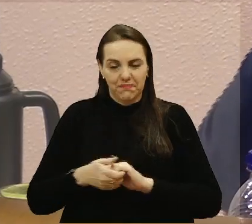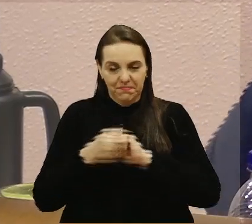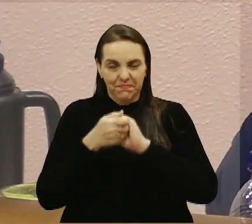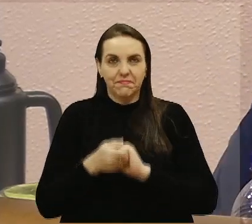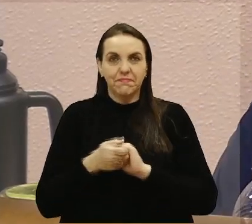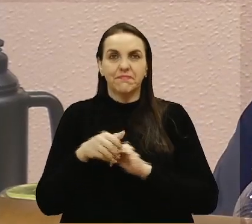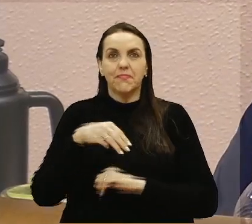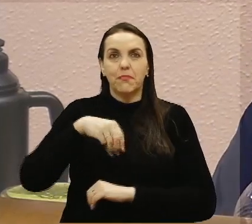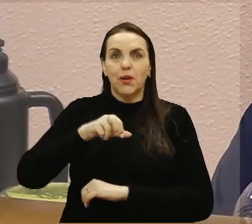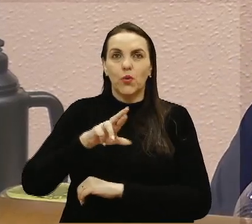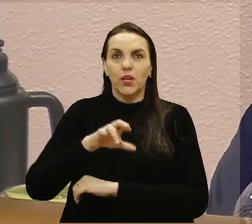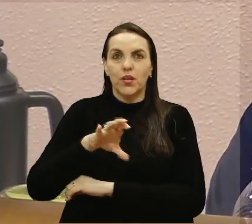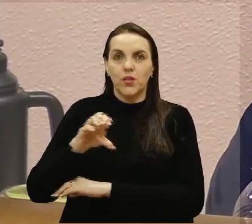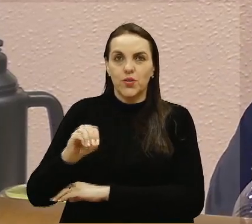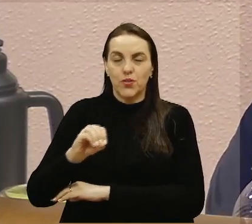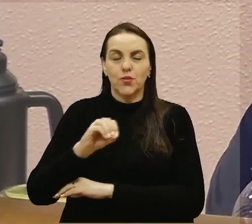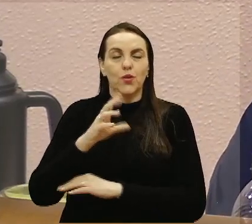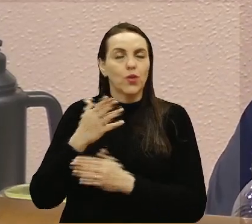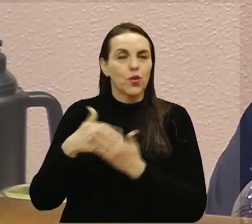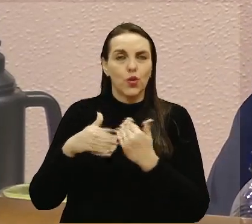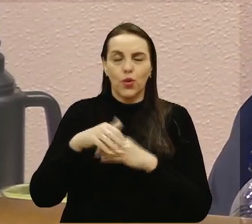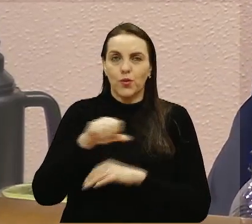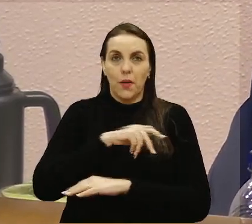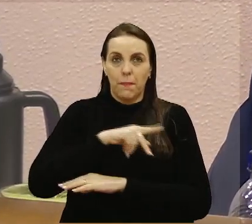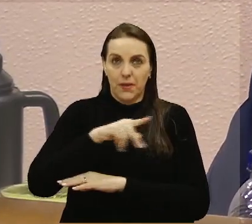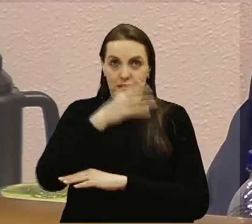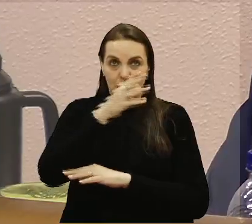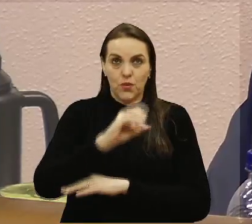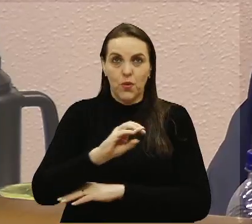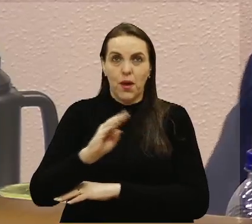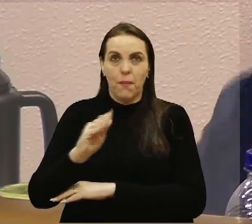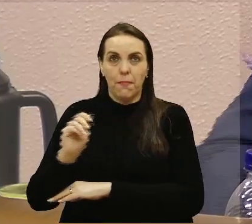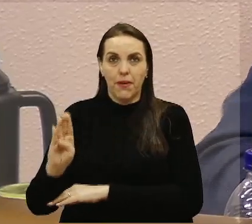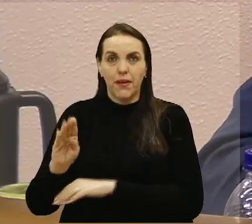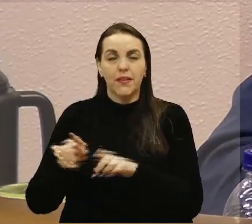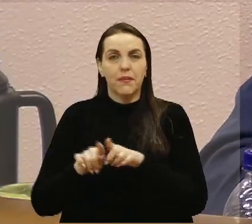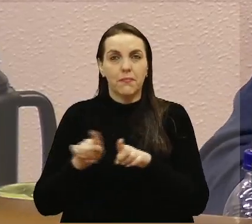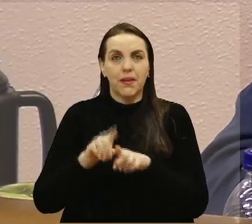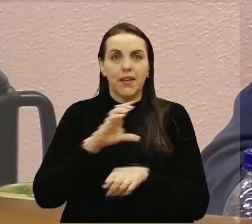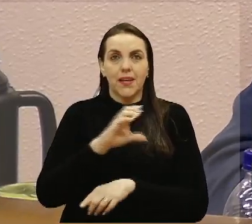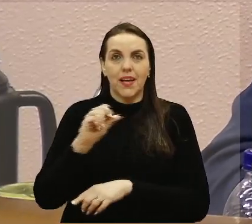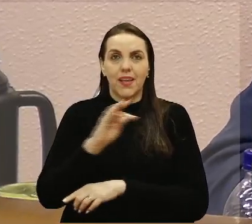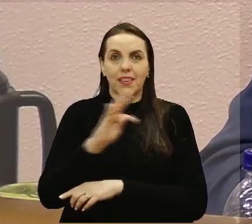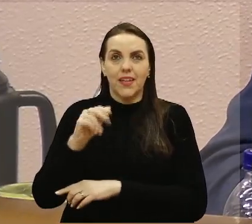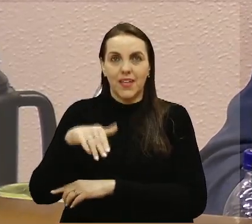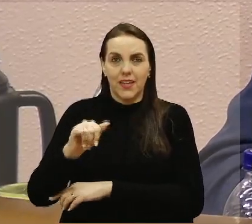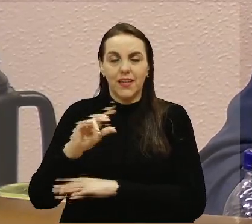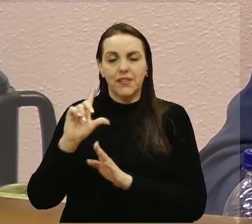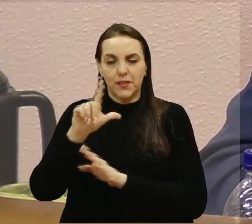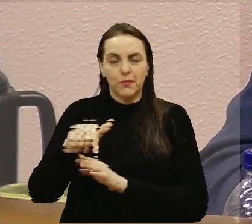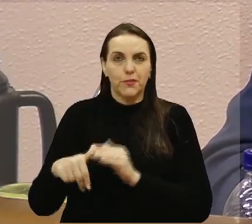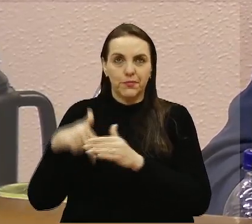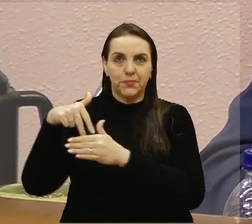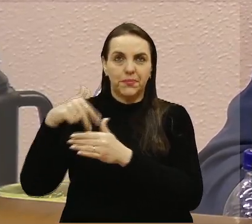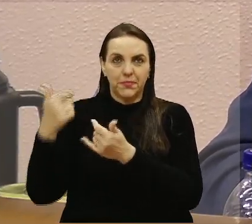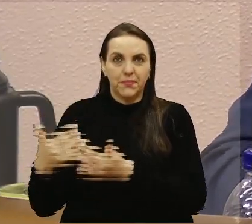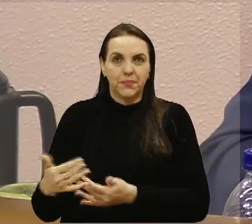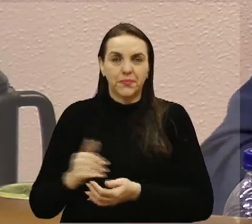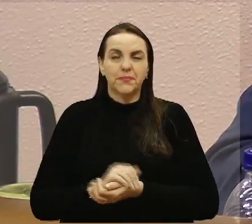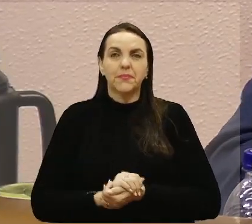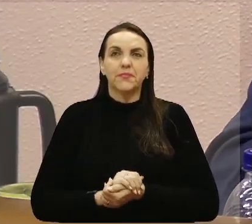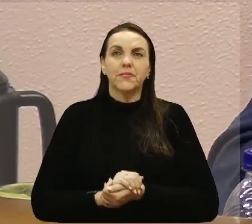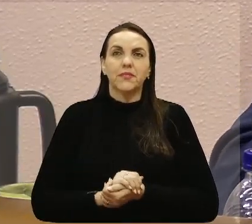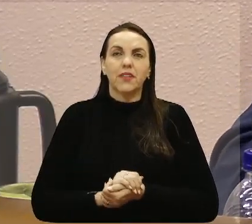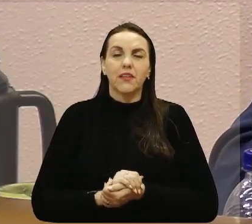Graziotin, presidente da OAB, todos os advogados e advogadas, Catani, que logo mais se manifestará. Vereador José